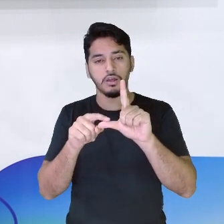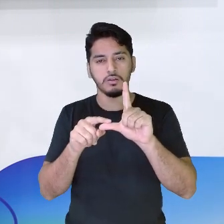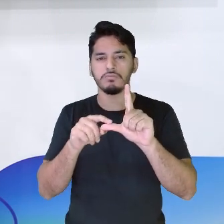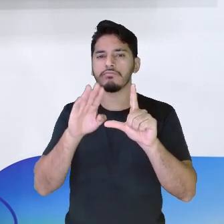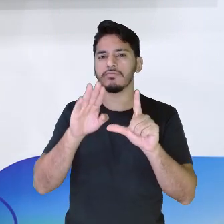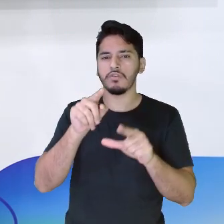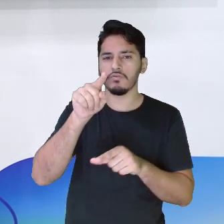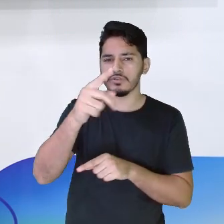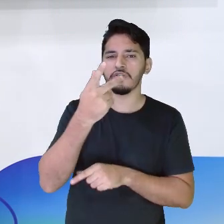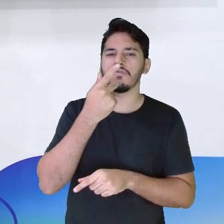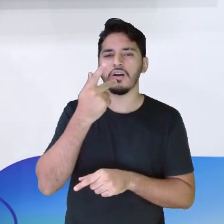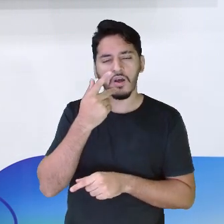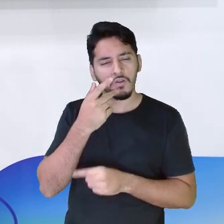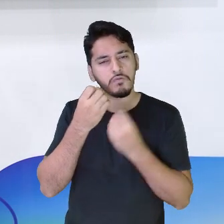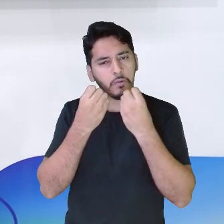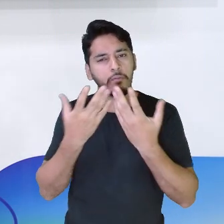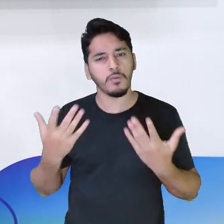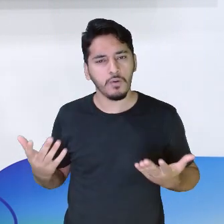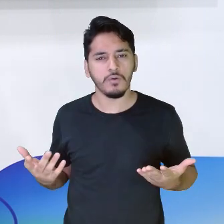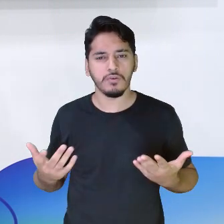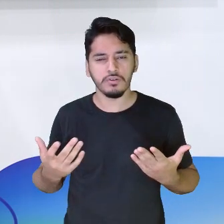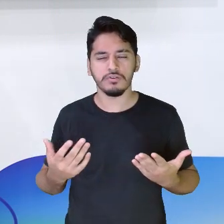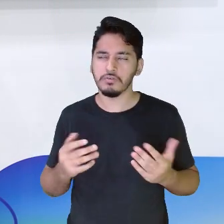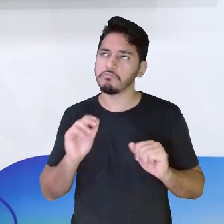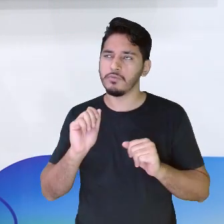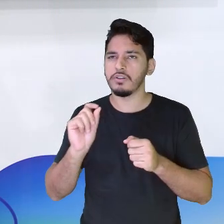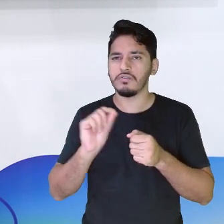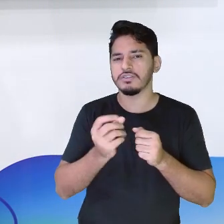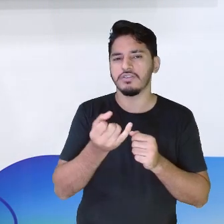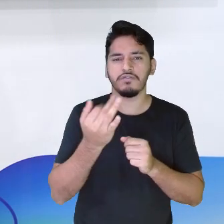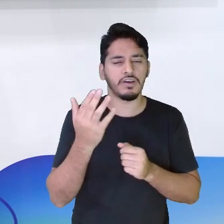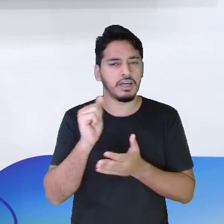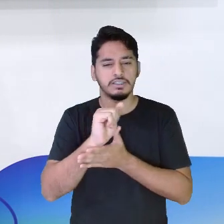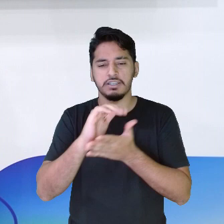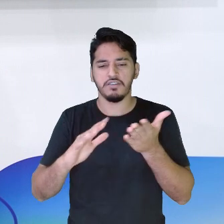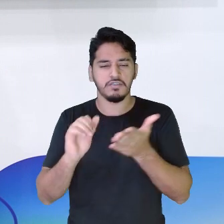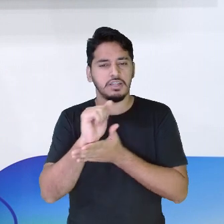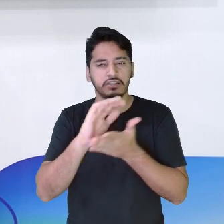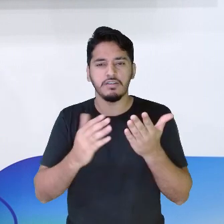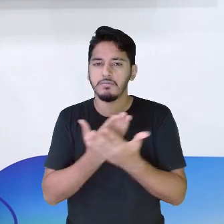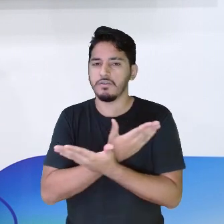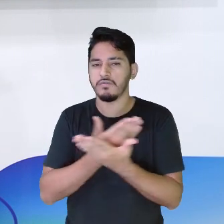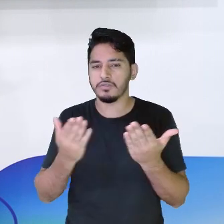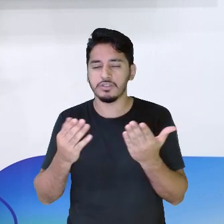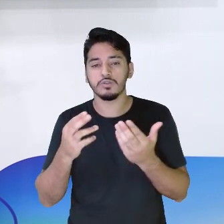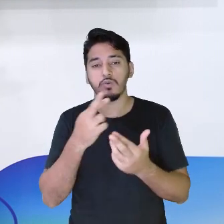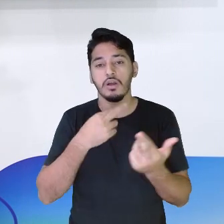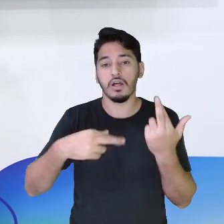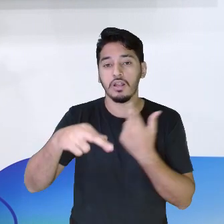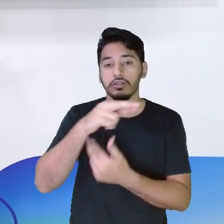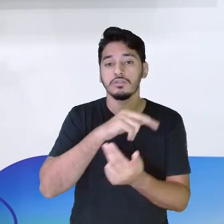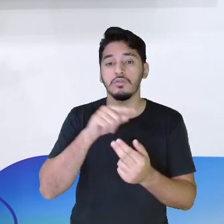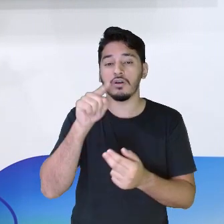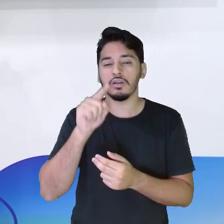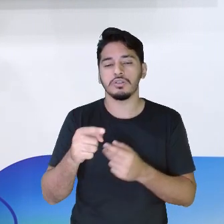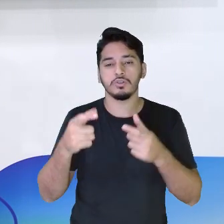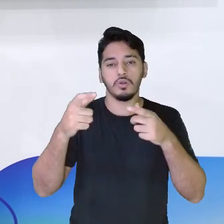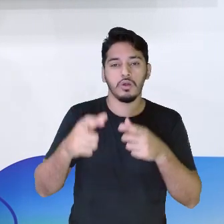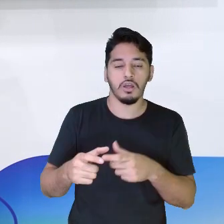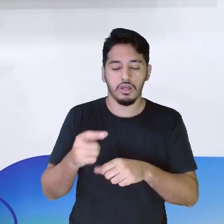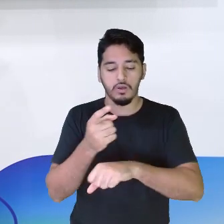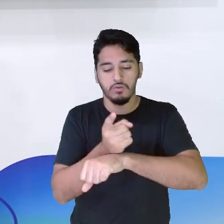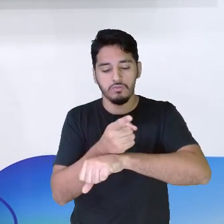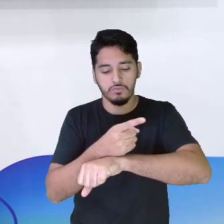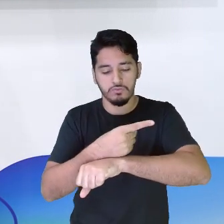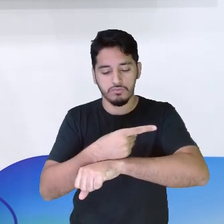foi importantíssima. Eu poderia fazer vários exercícios para vocês com relação a esse posicionamento de ângulos.